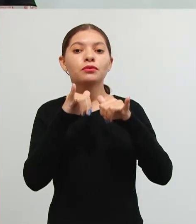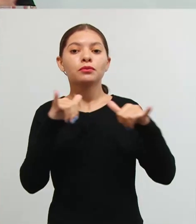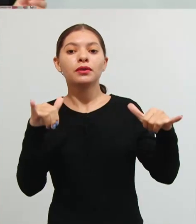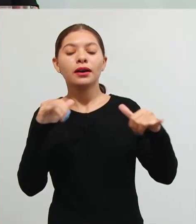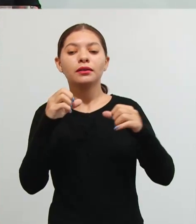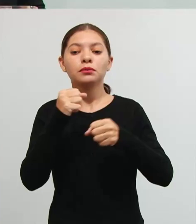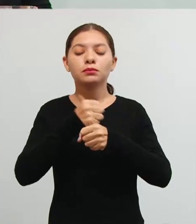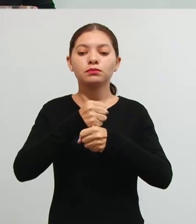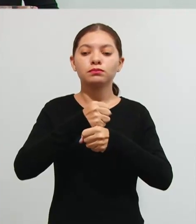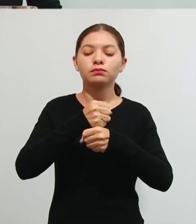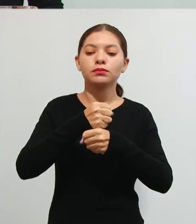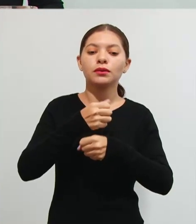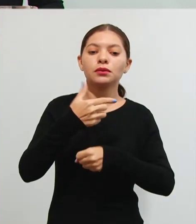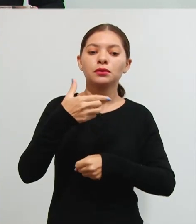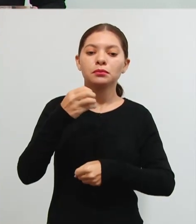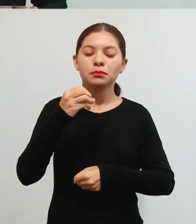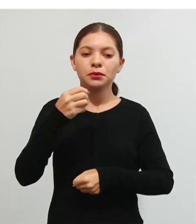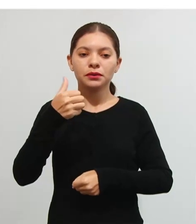2013, né?